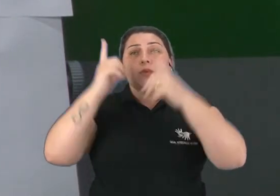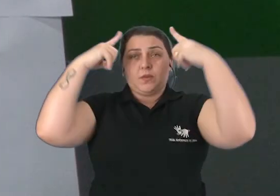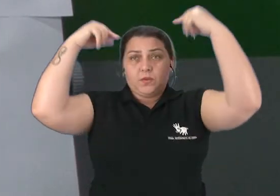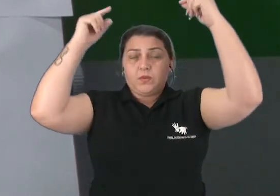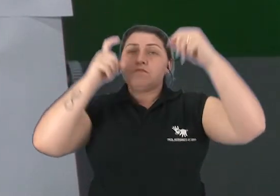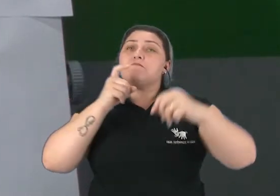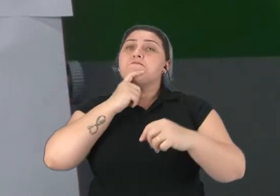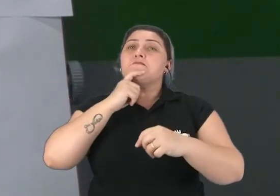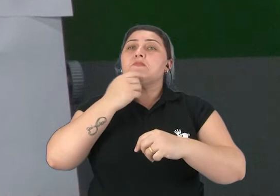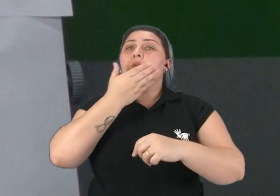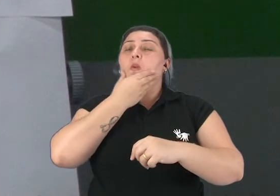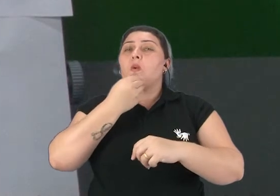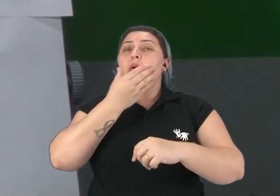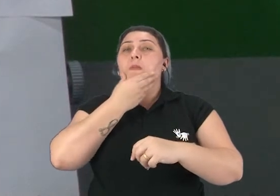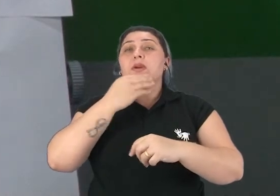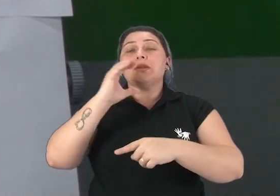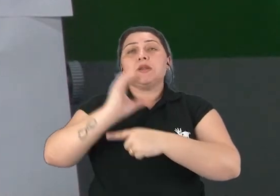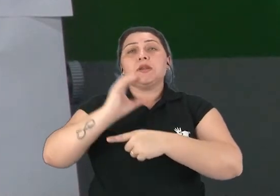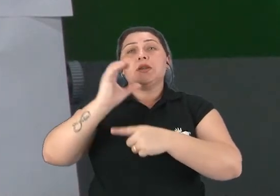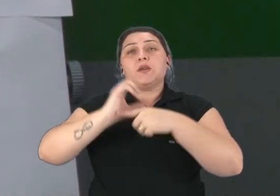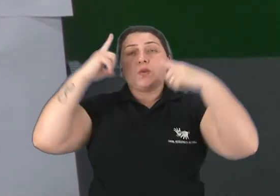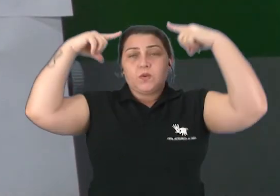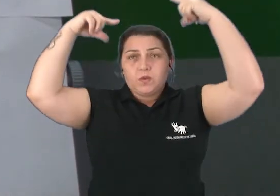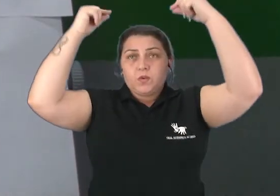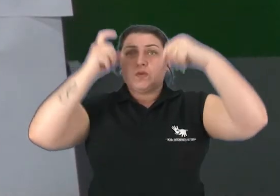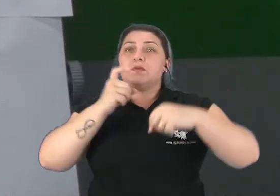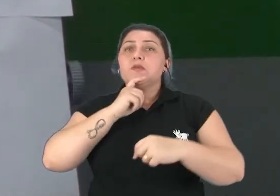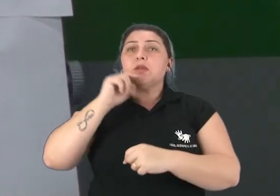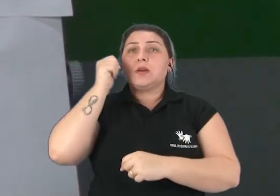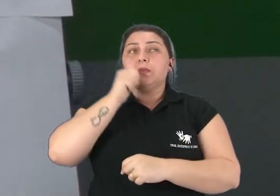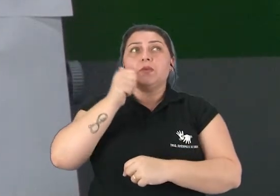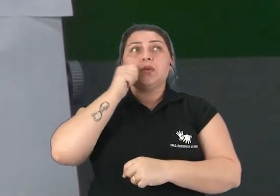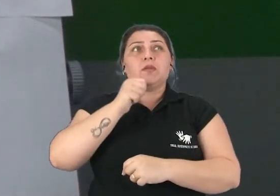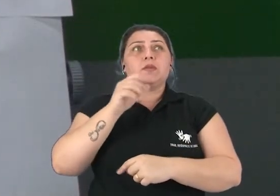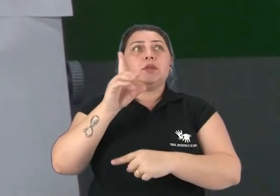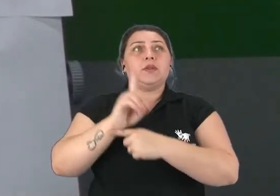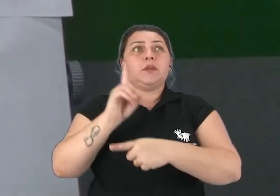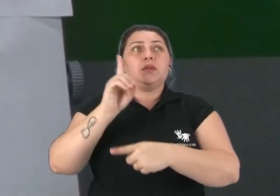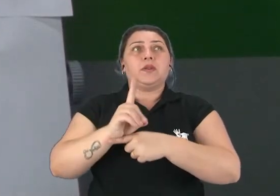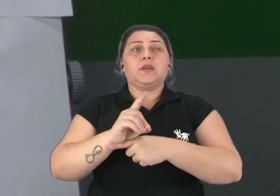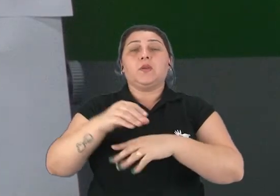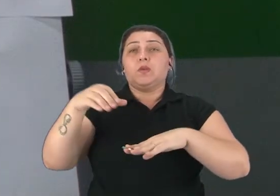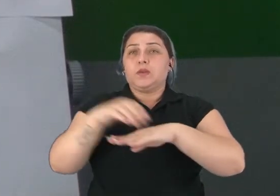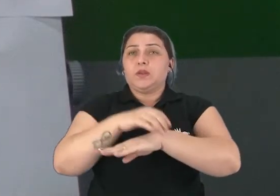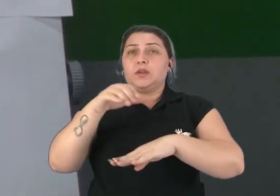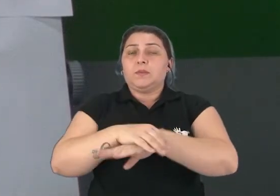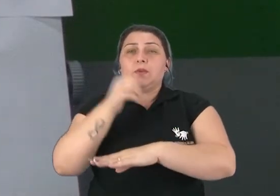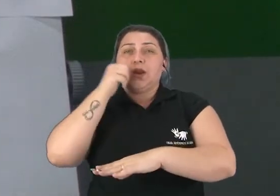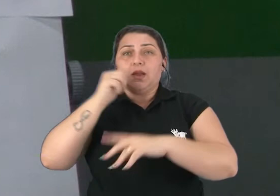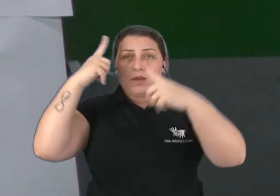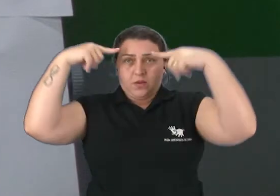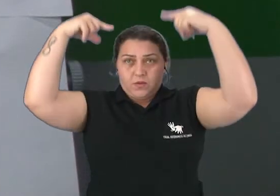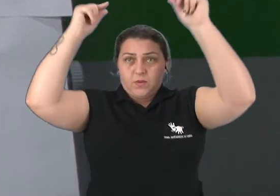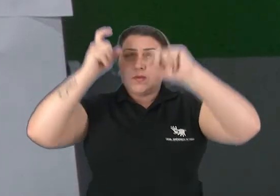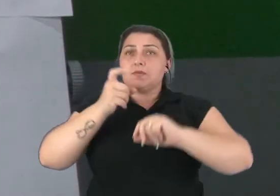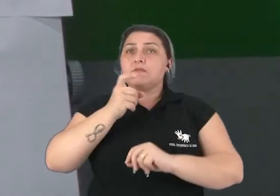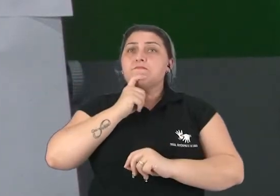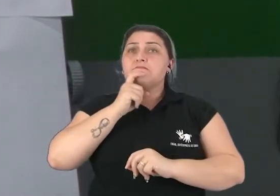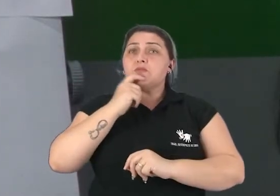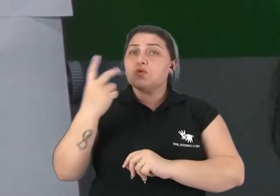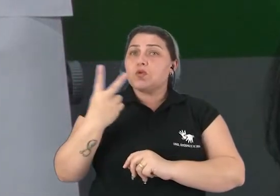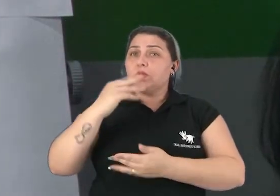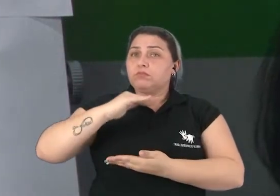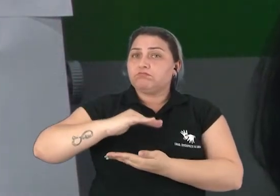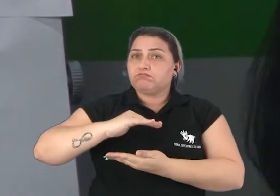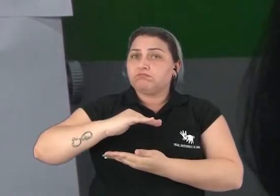doentes e o sapateiro. C, os doentes e a mulher. Ou D, o sapateiro, a mulher e os 2